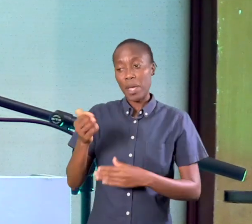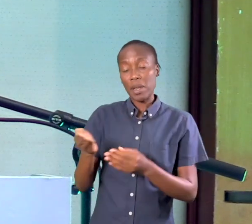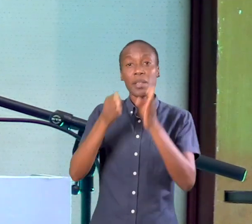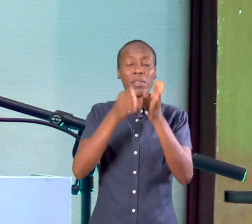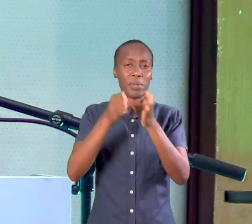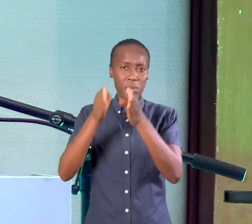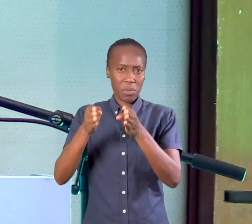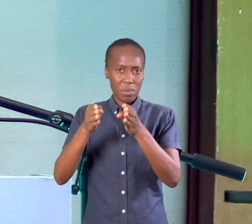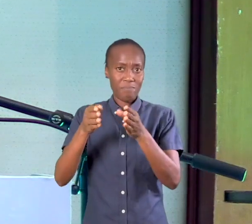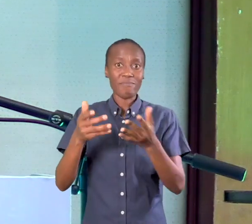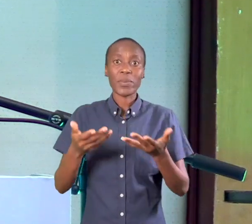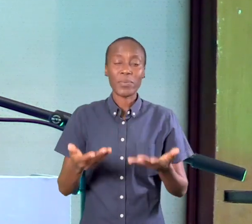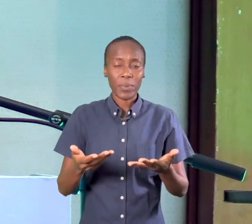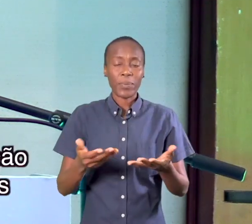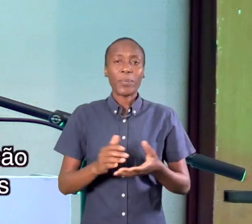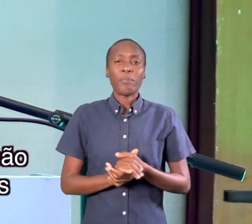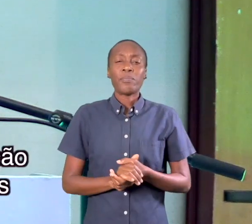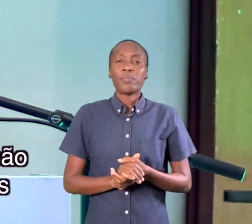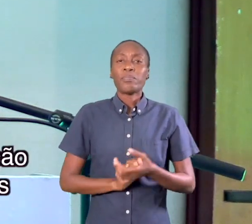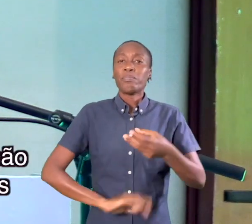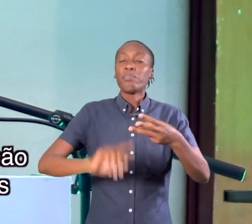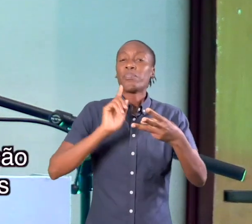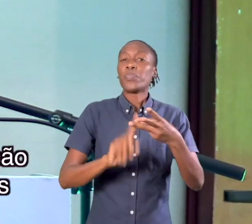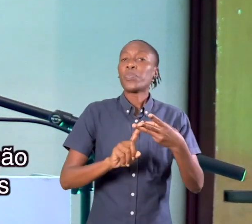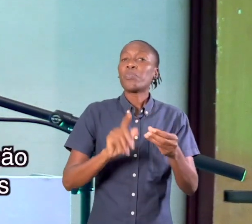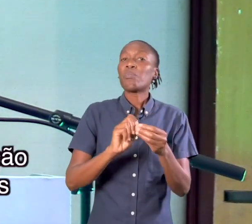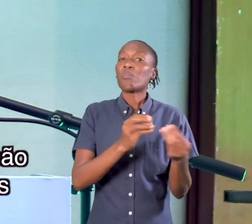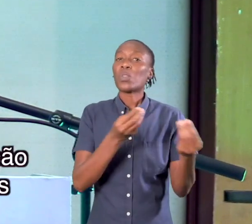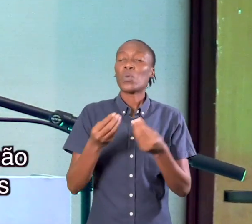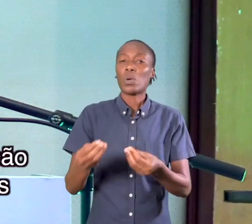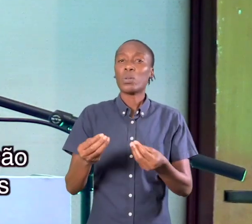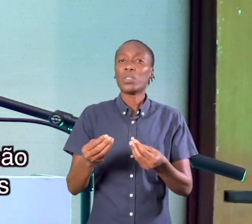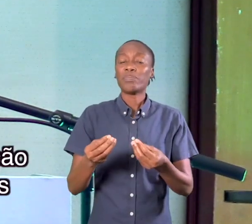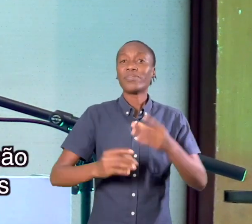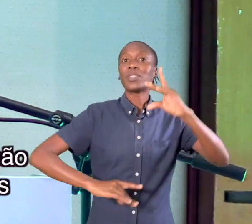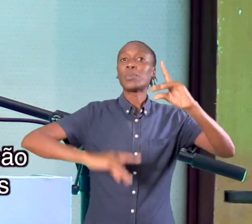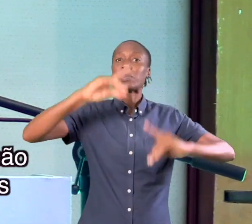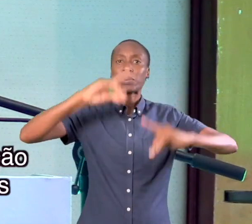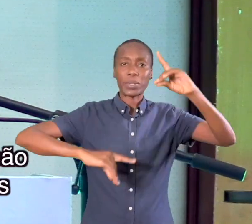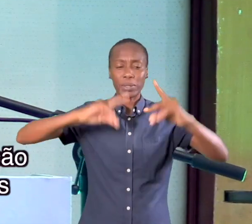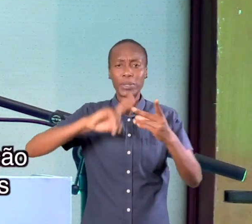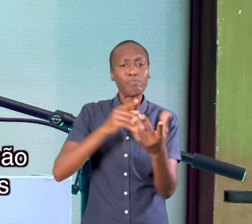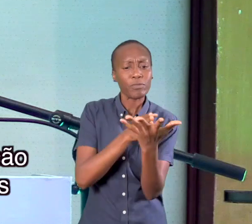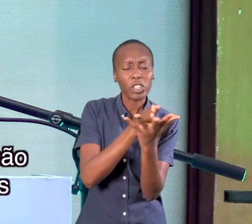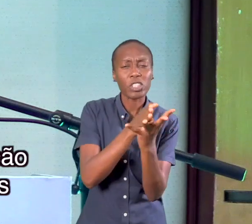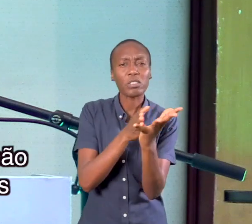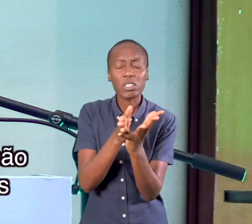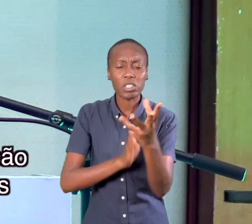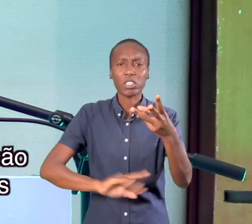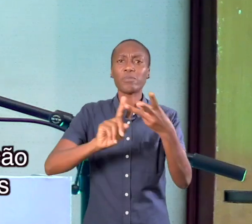dos indivíduos. É realizada através da adoção de políticas,